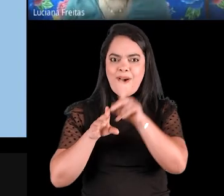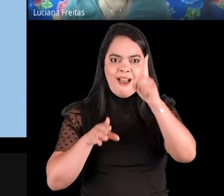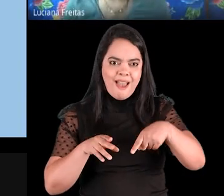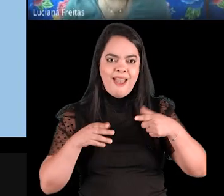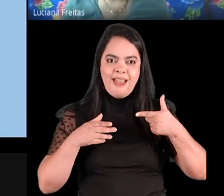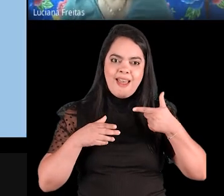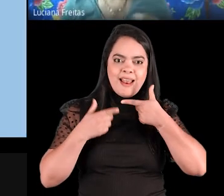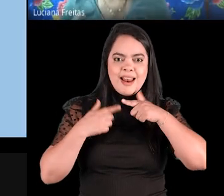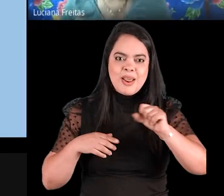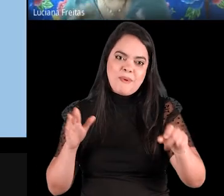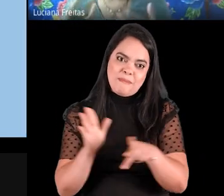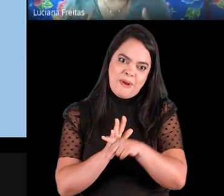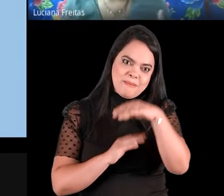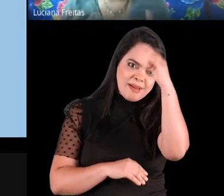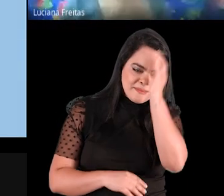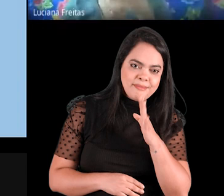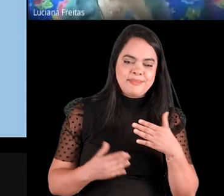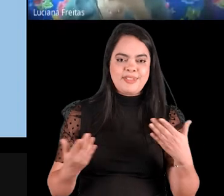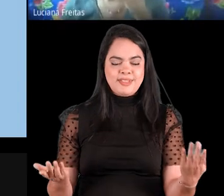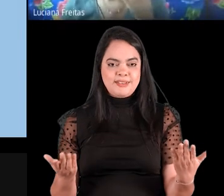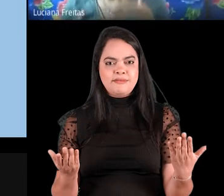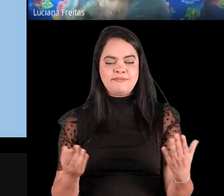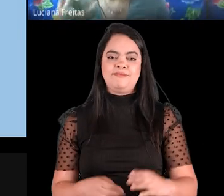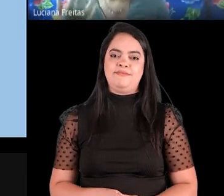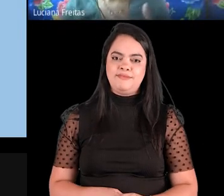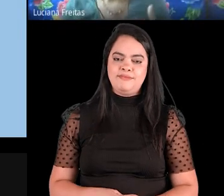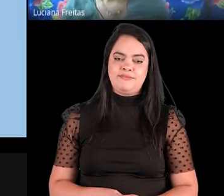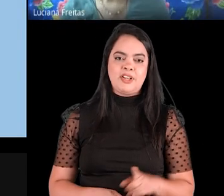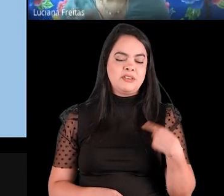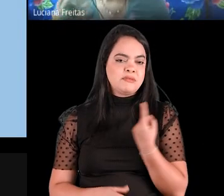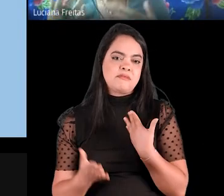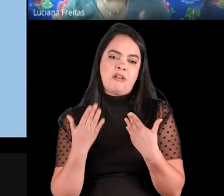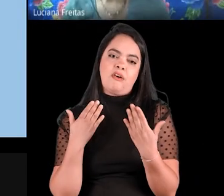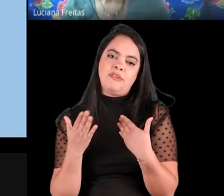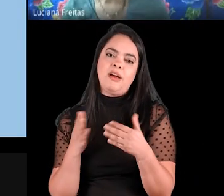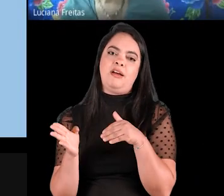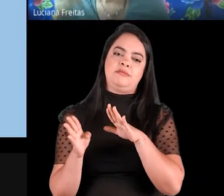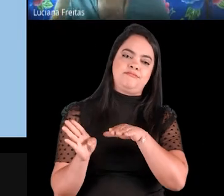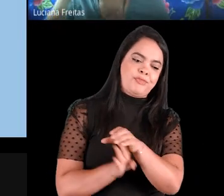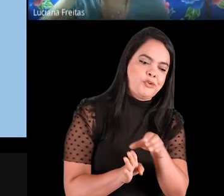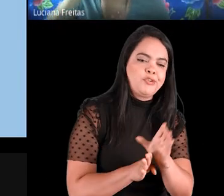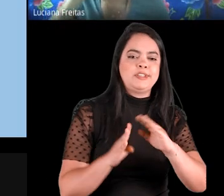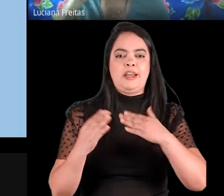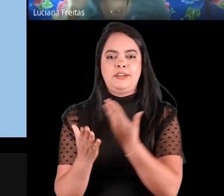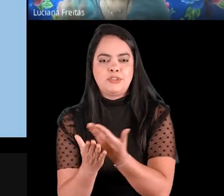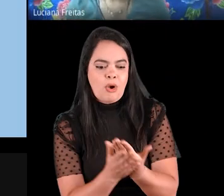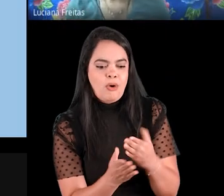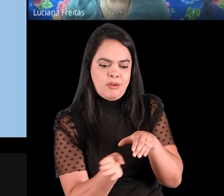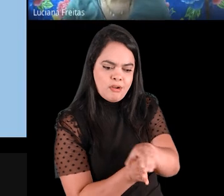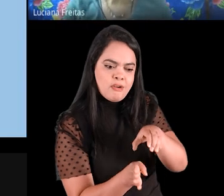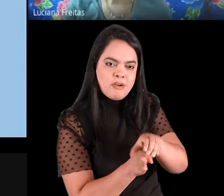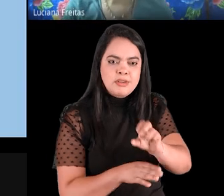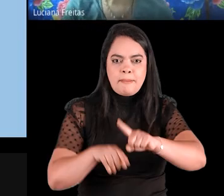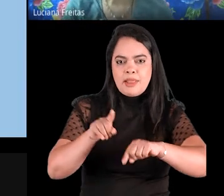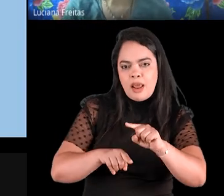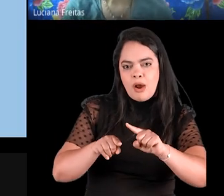língua, né? Então, essas conversas que a gente tem, né, orientando escola, orientando até o material do portal, é justamente